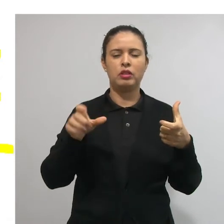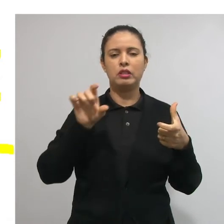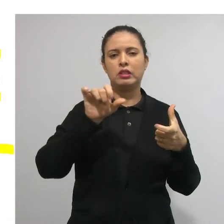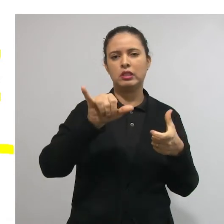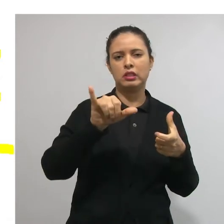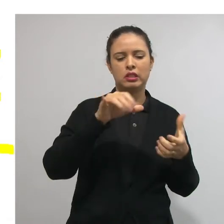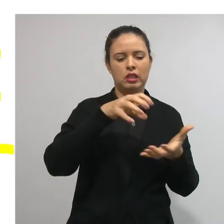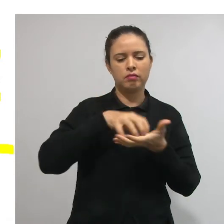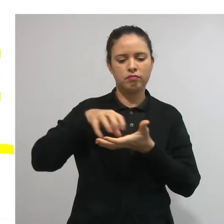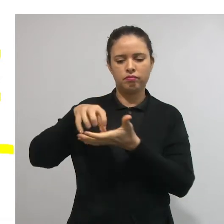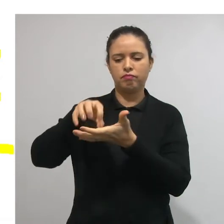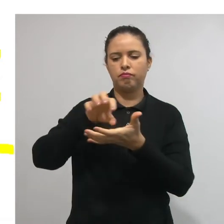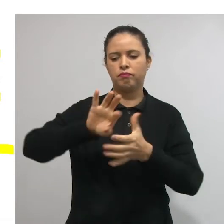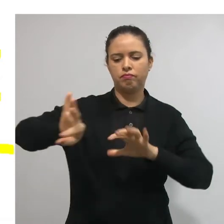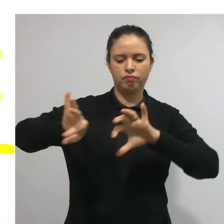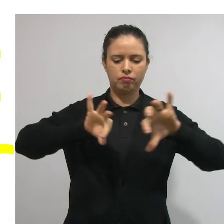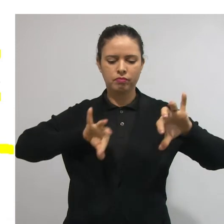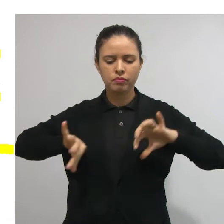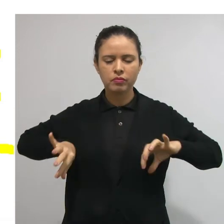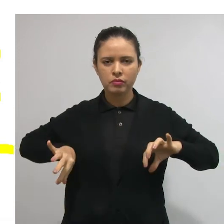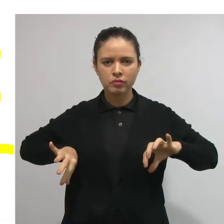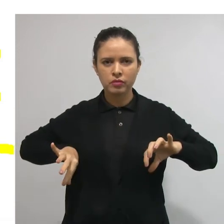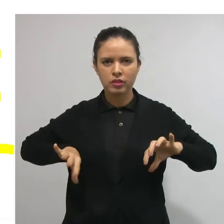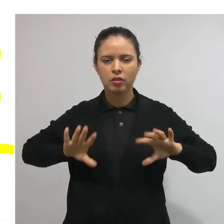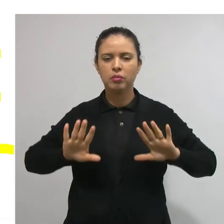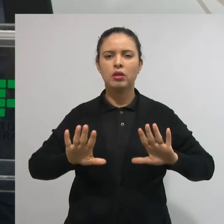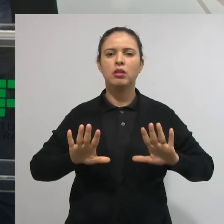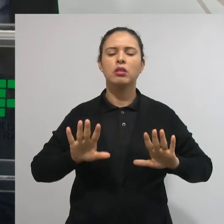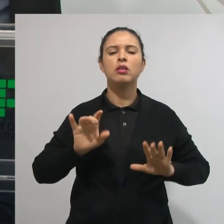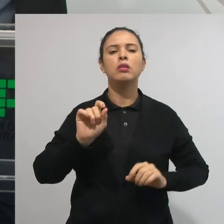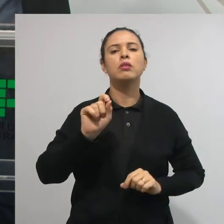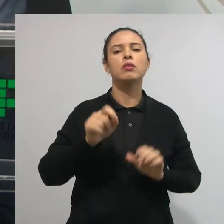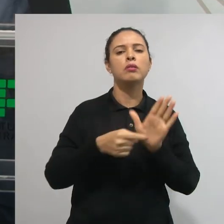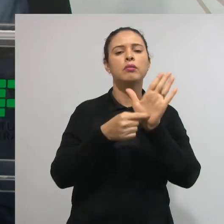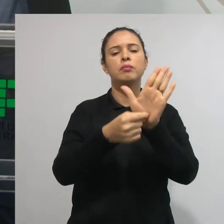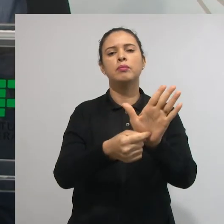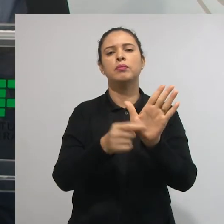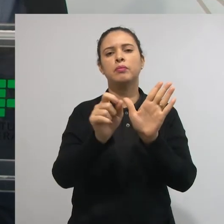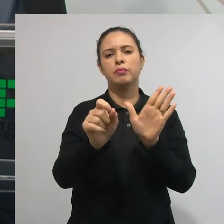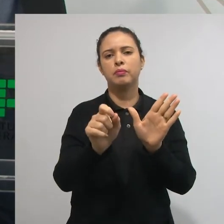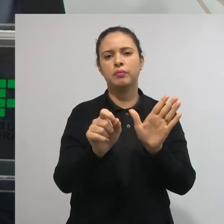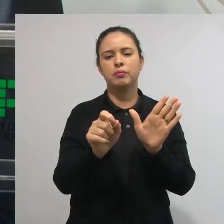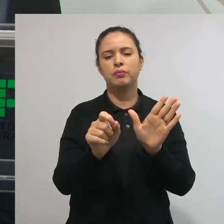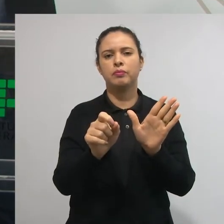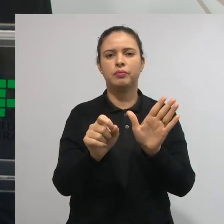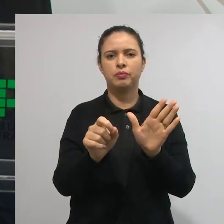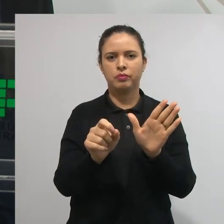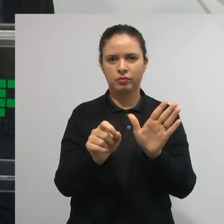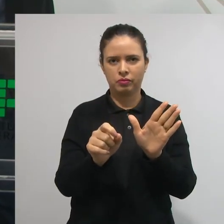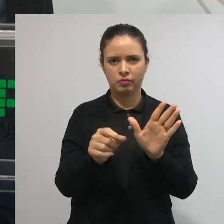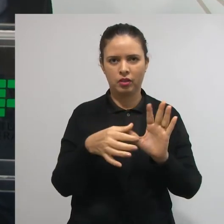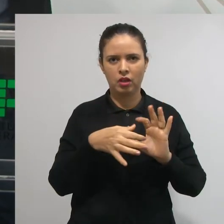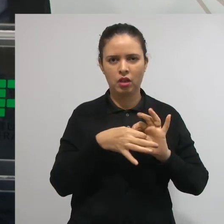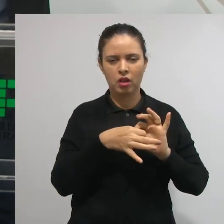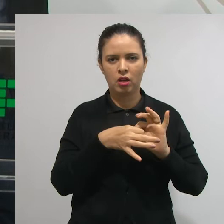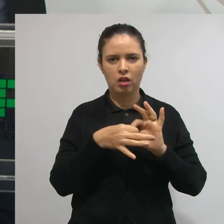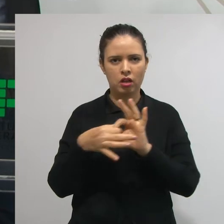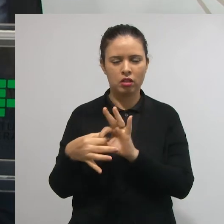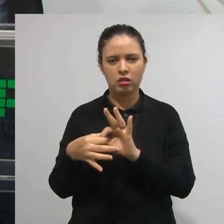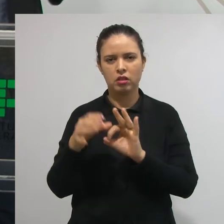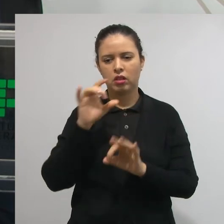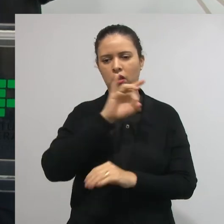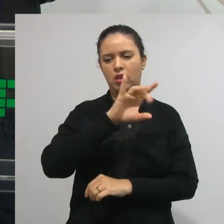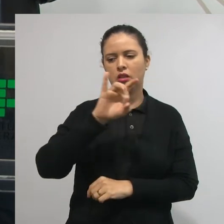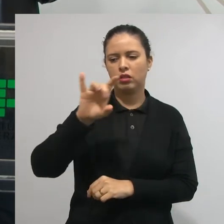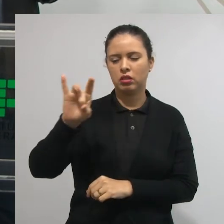se funcionassem interdependentemente. Então busca-se aqui a relação de cada